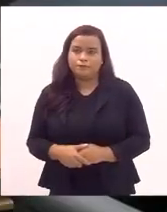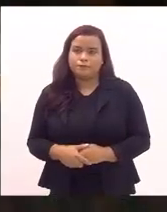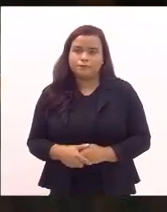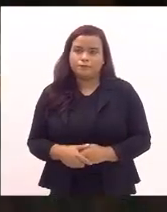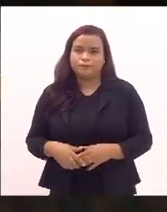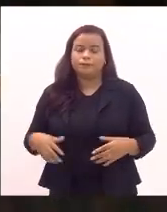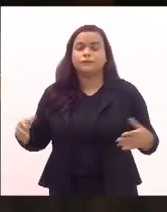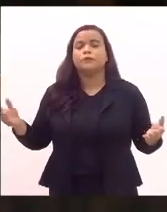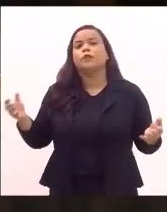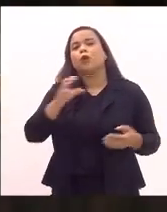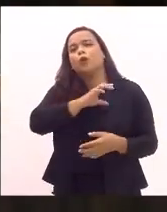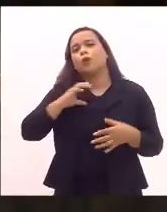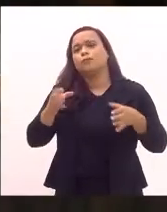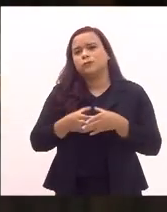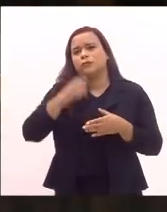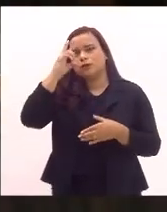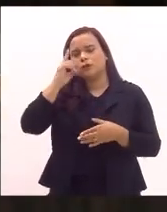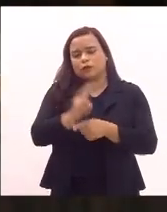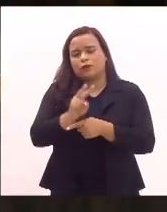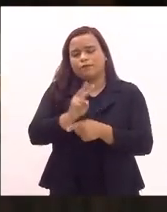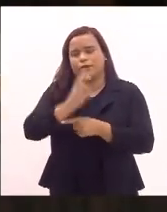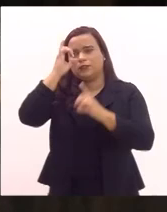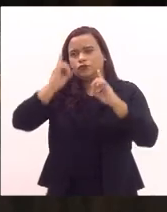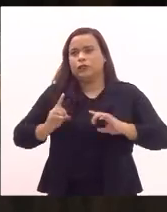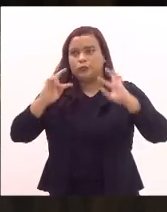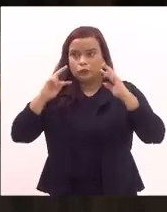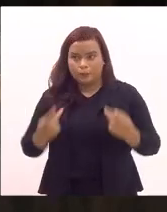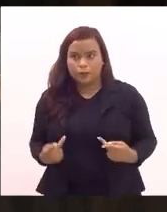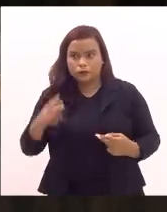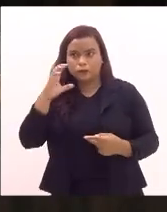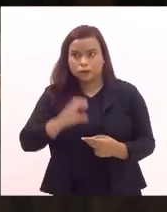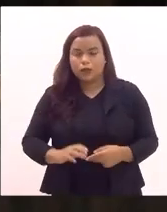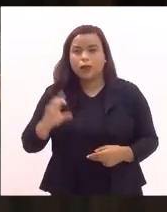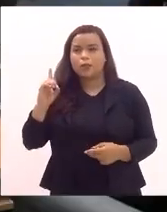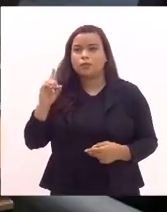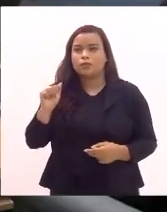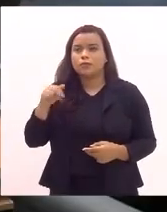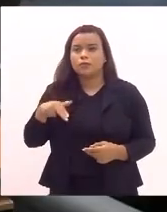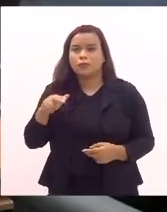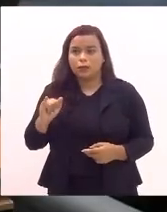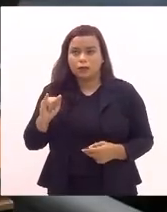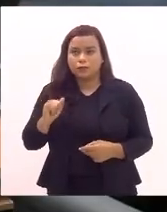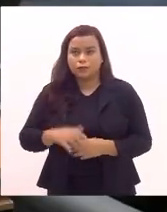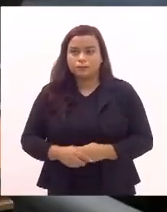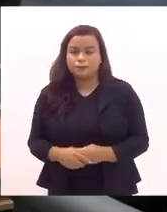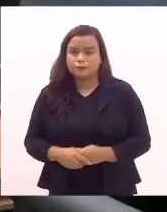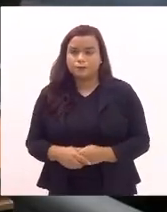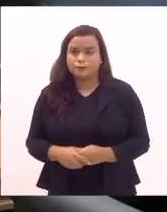e pela comissão de defesa dos direitos humanos e cidadania deputada Dani Monteiro a